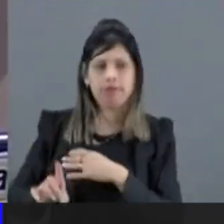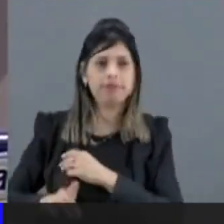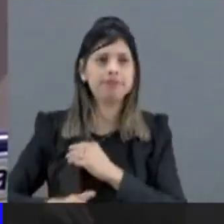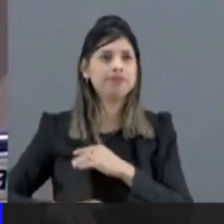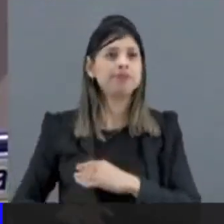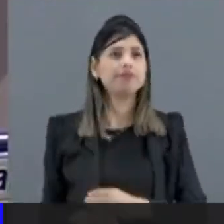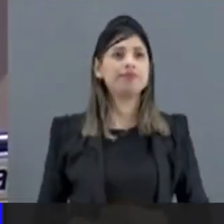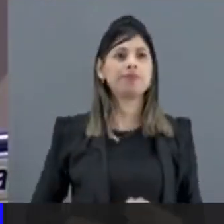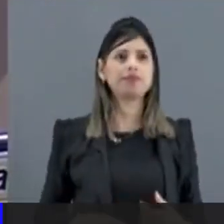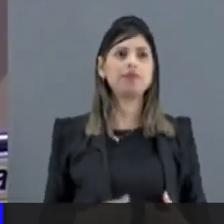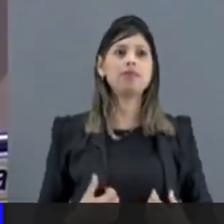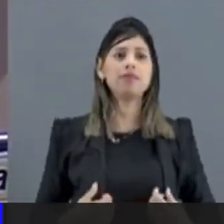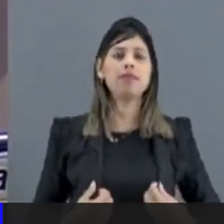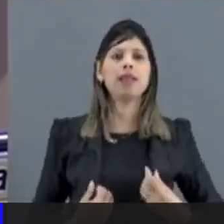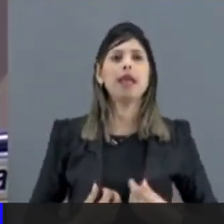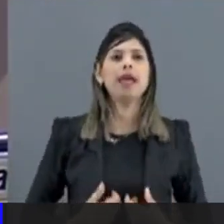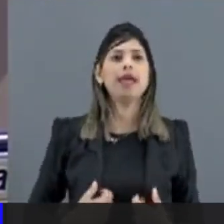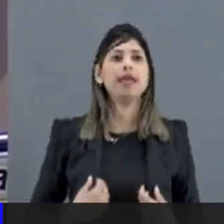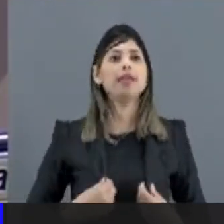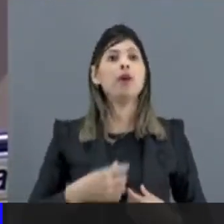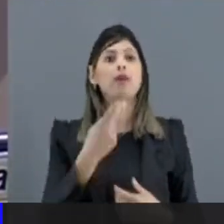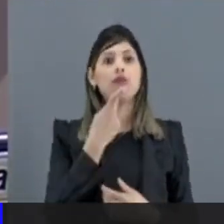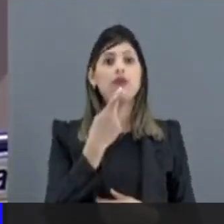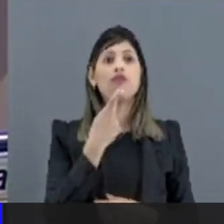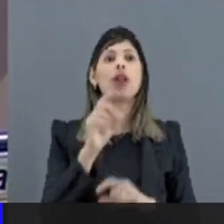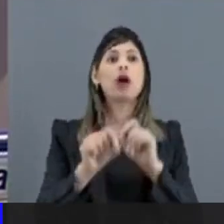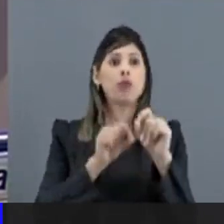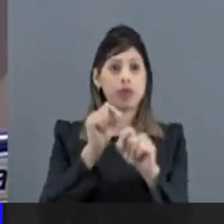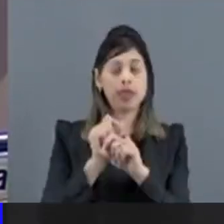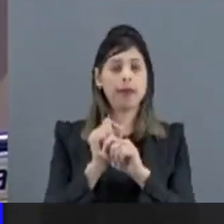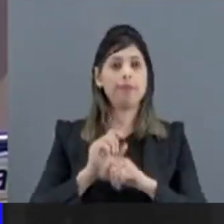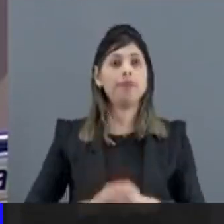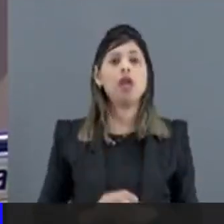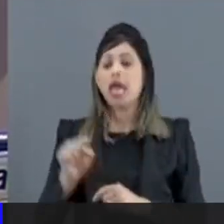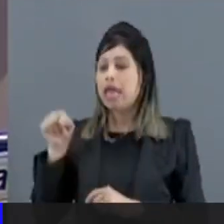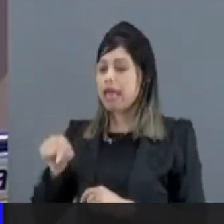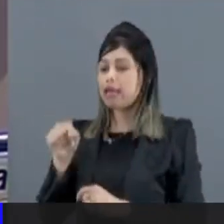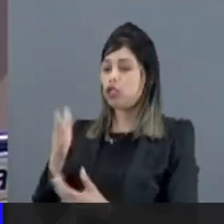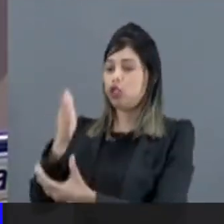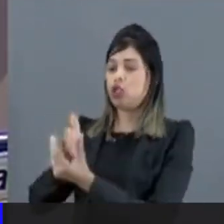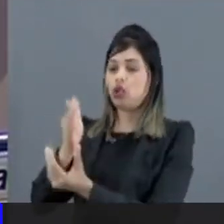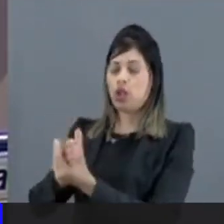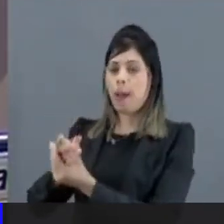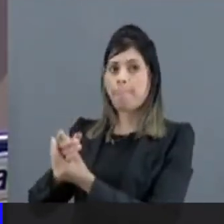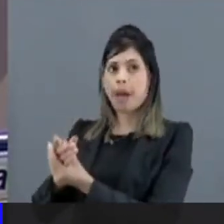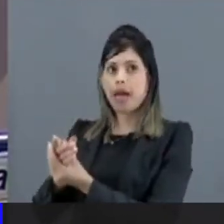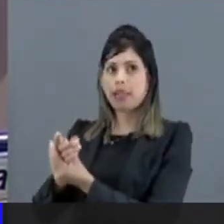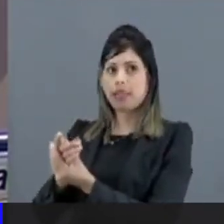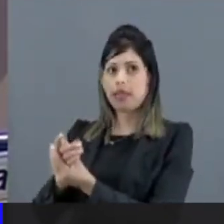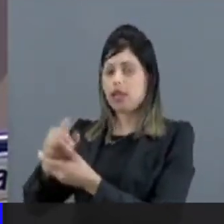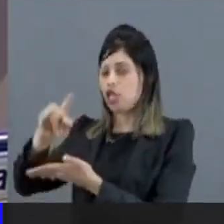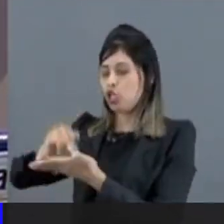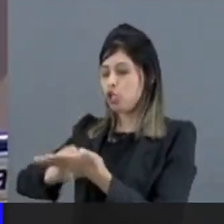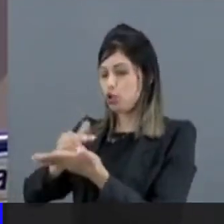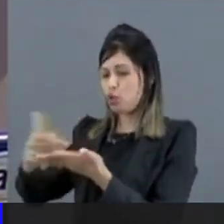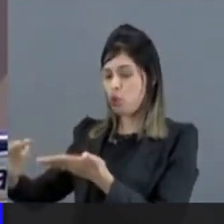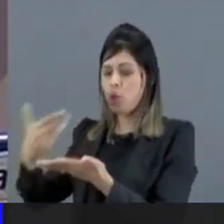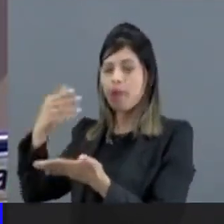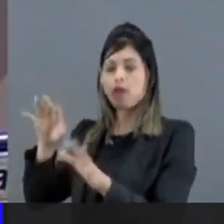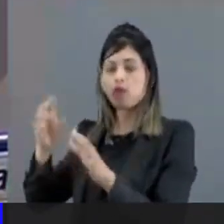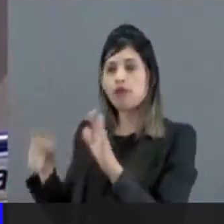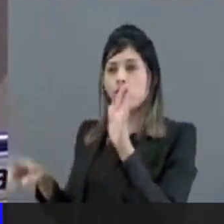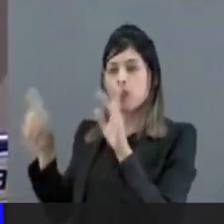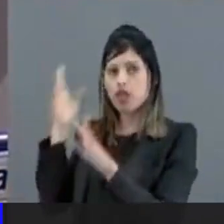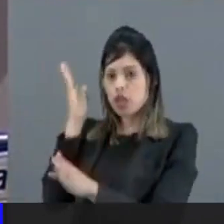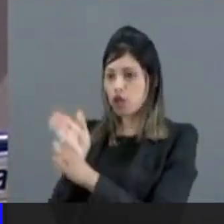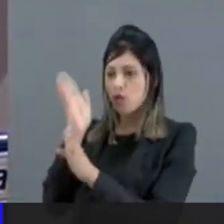em relação a essa minuta que foi encontrada na casa do Anderson Torres ela é exatamente uma minuta diferente de todas as demais que